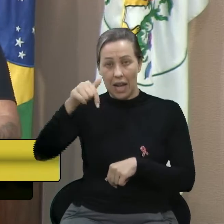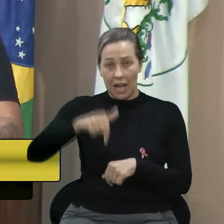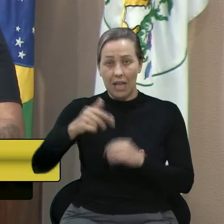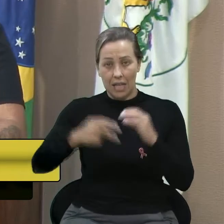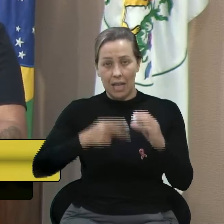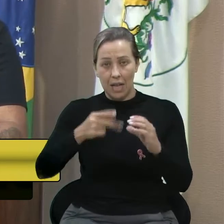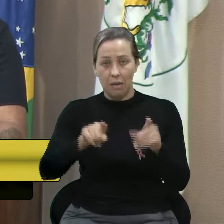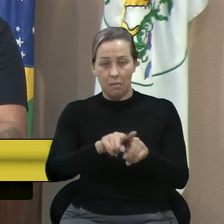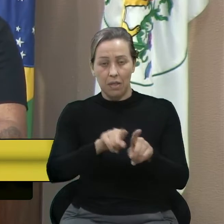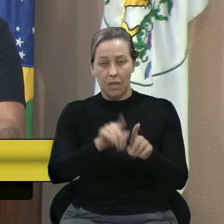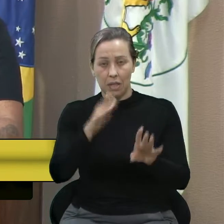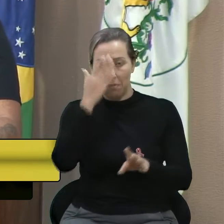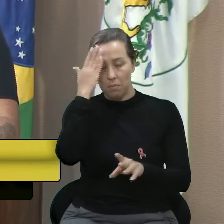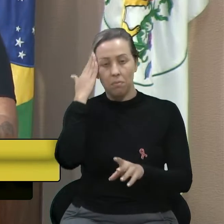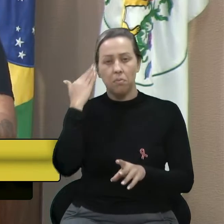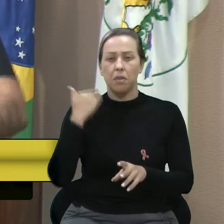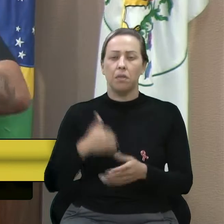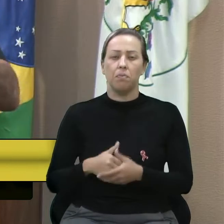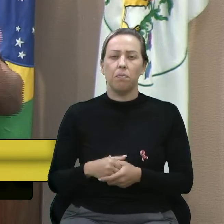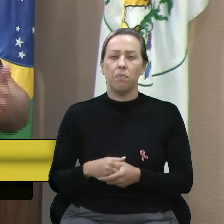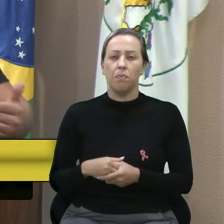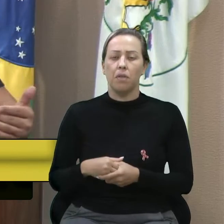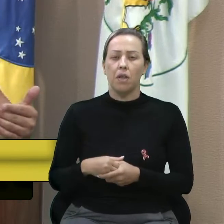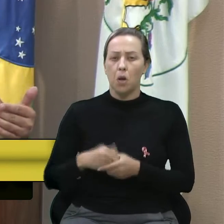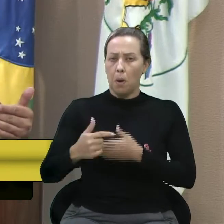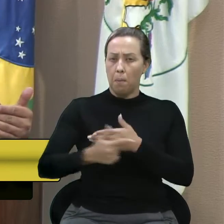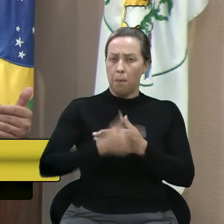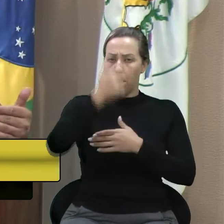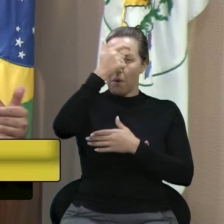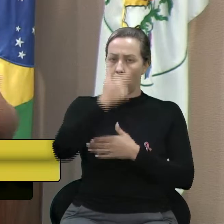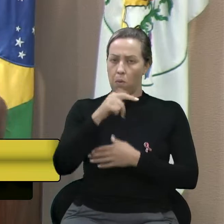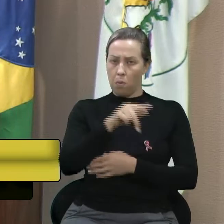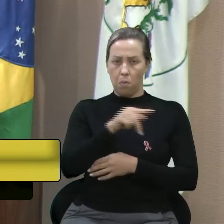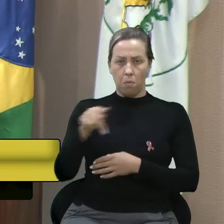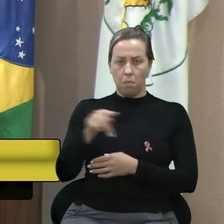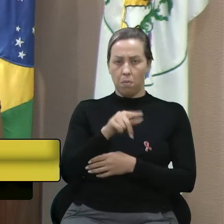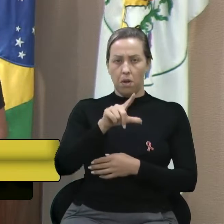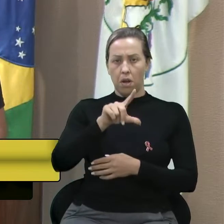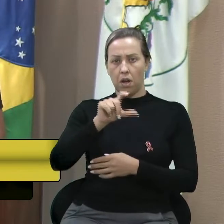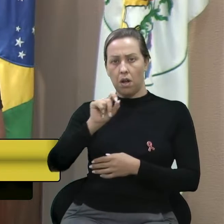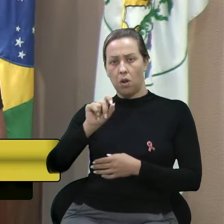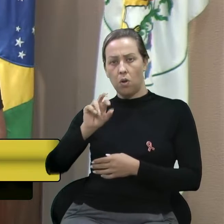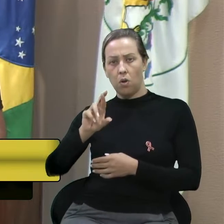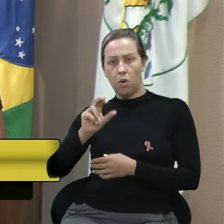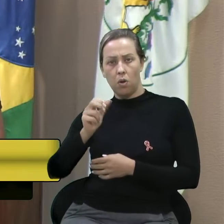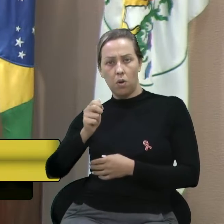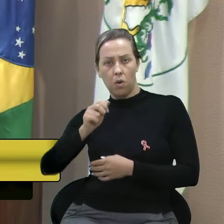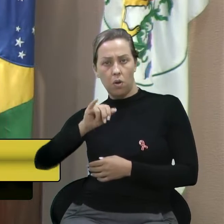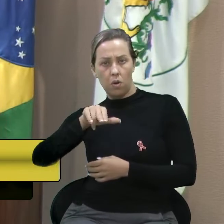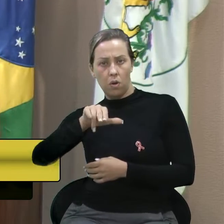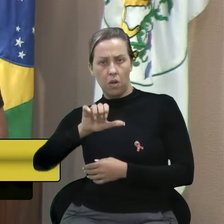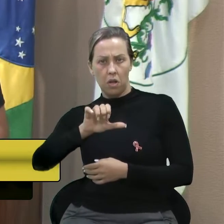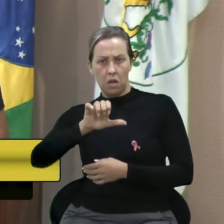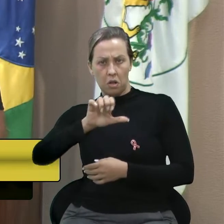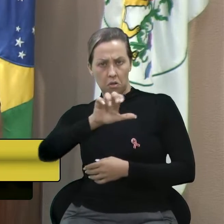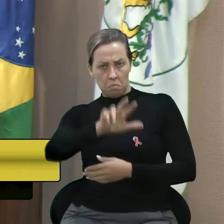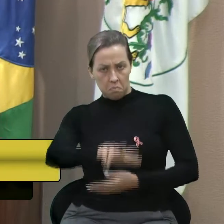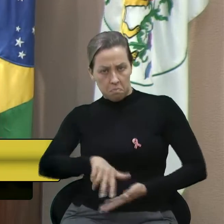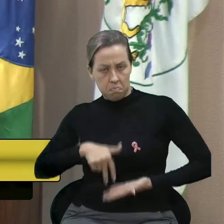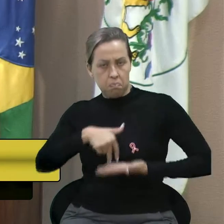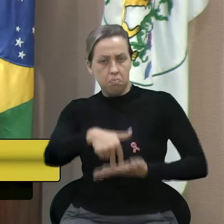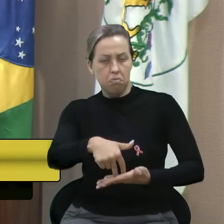de Vereadores, na sua função como professora, né, a Lorene, que era uma marxista,